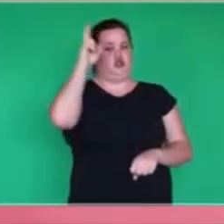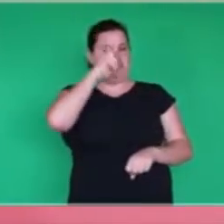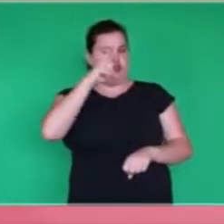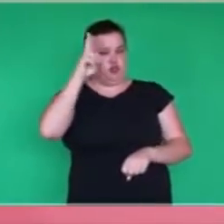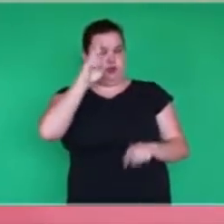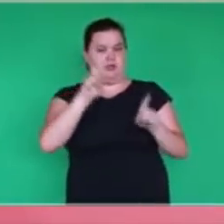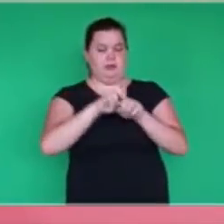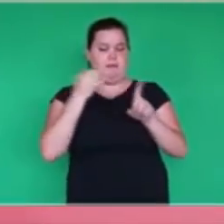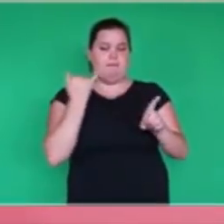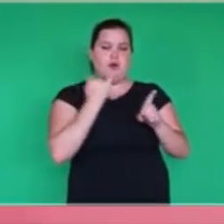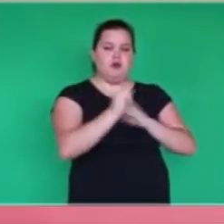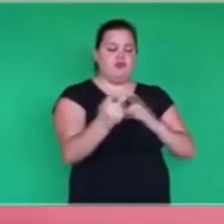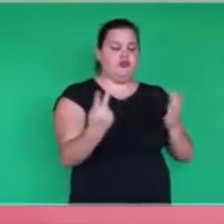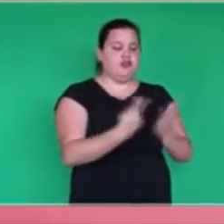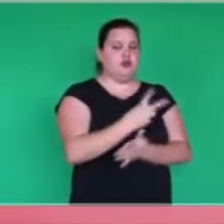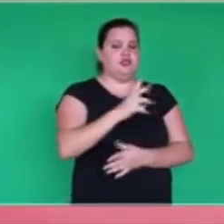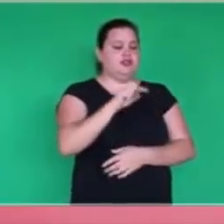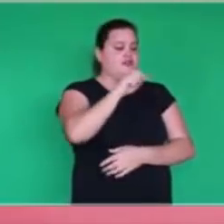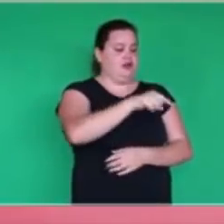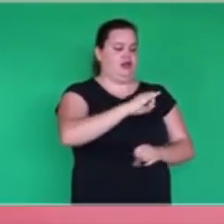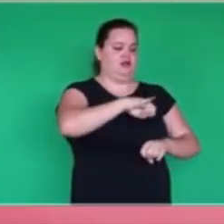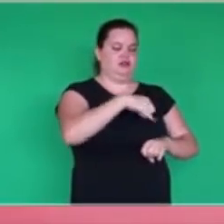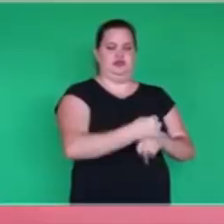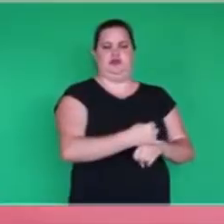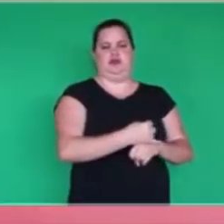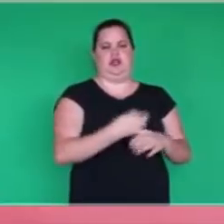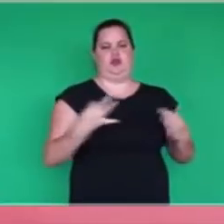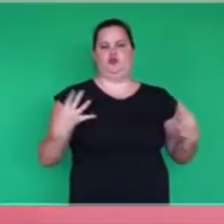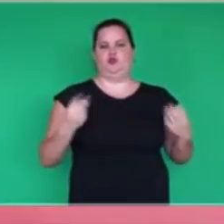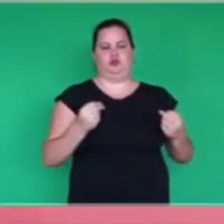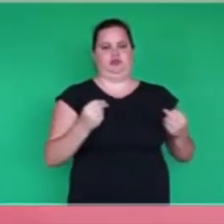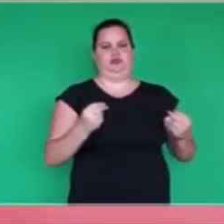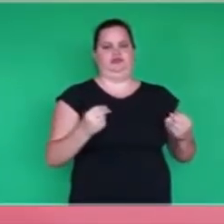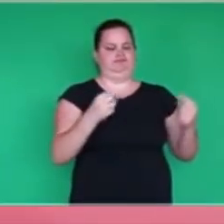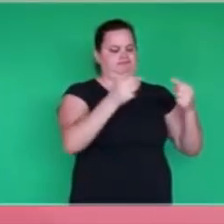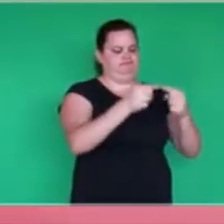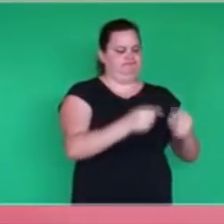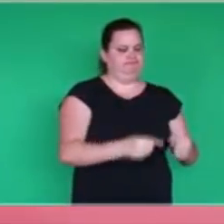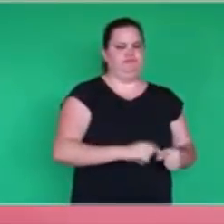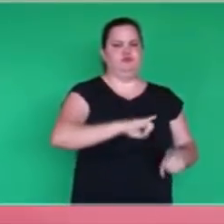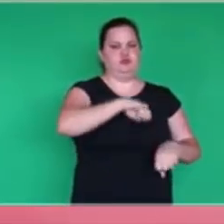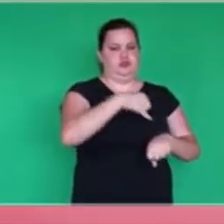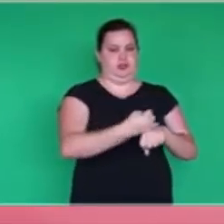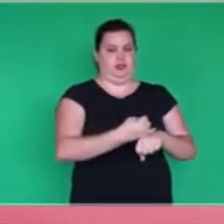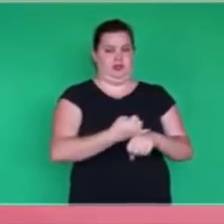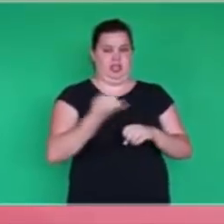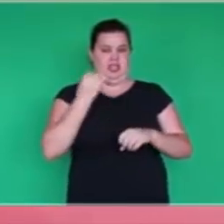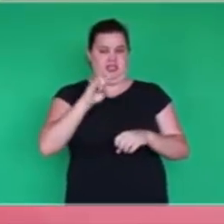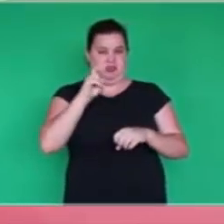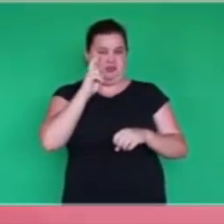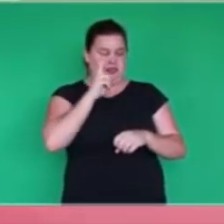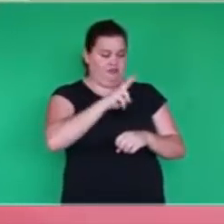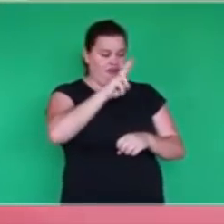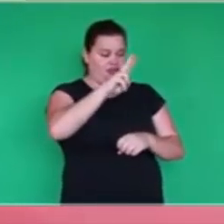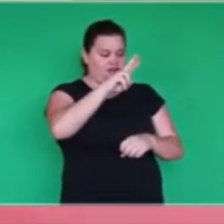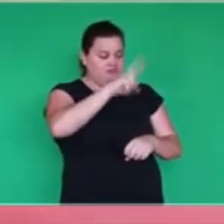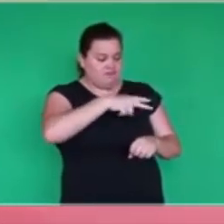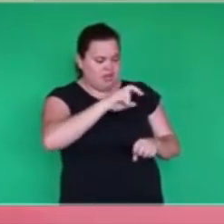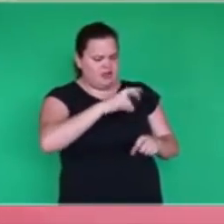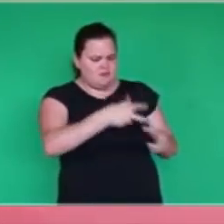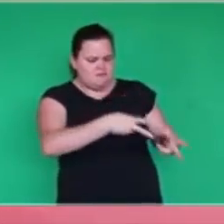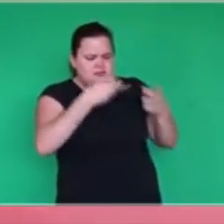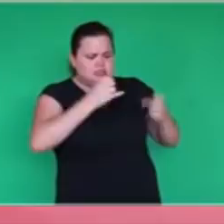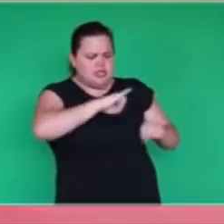e proféticos do mundo. Quando você vê Jerusalém, você vê uma